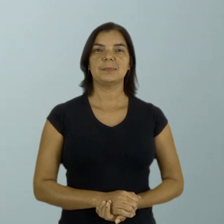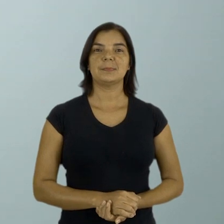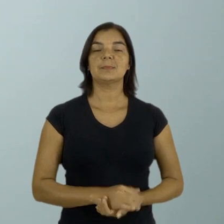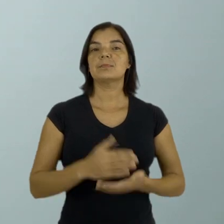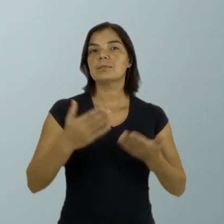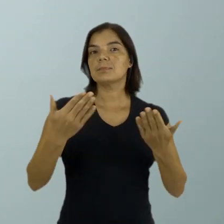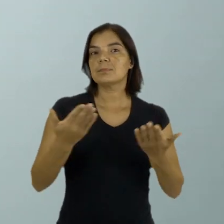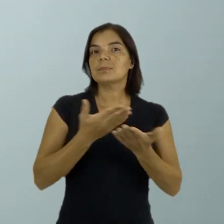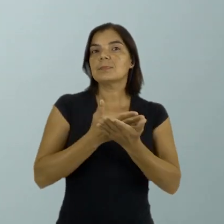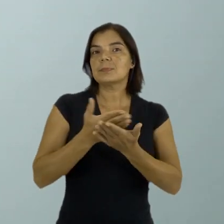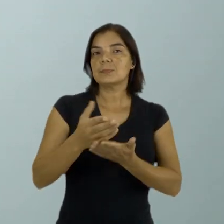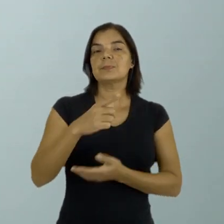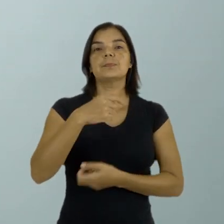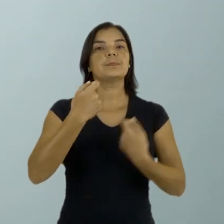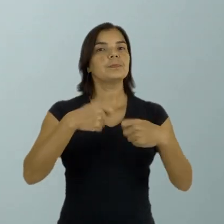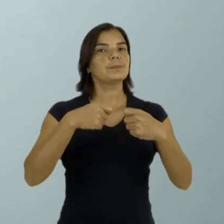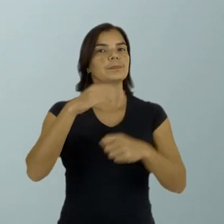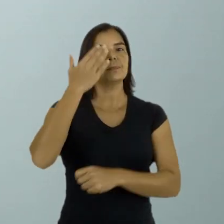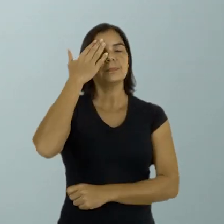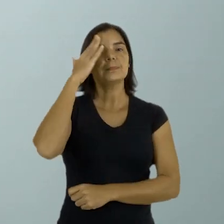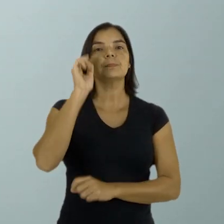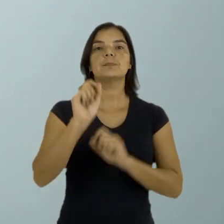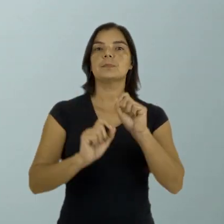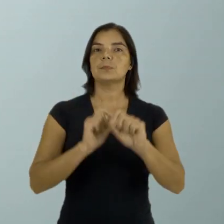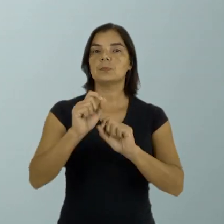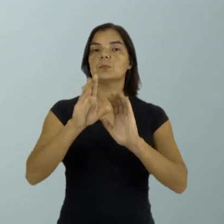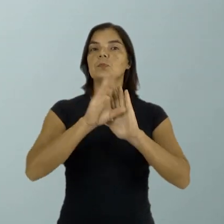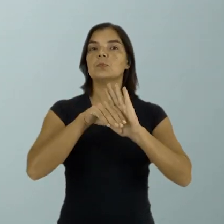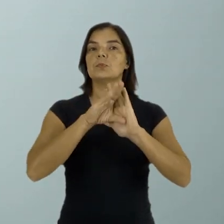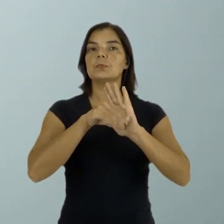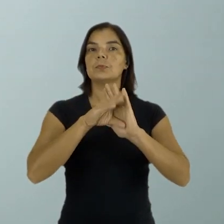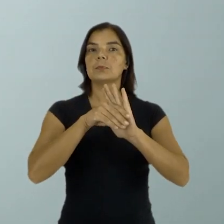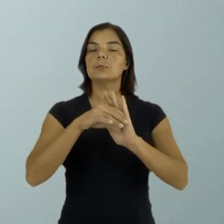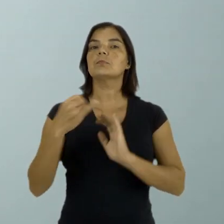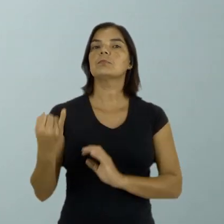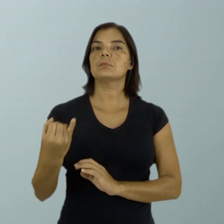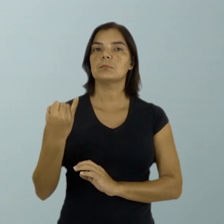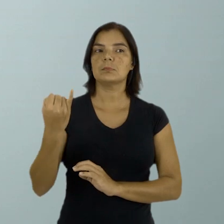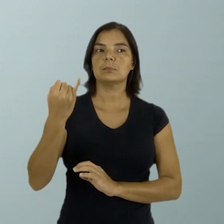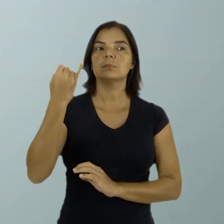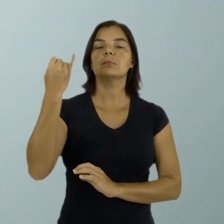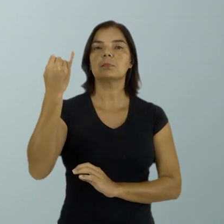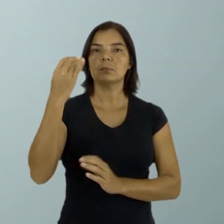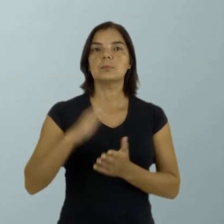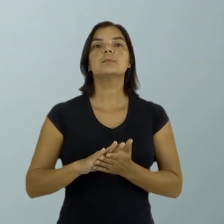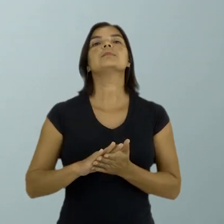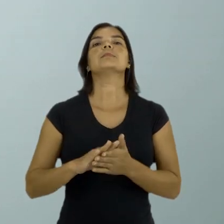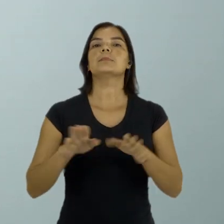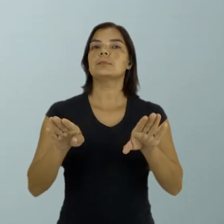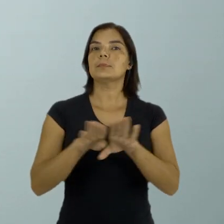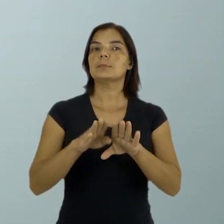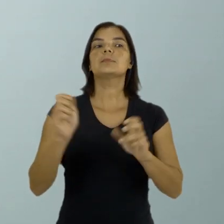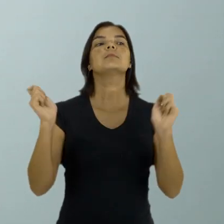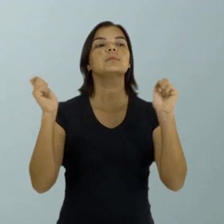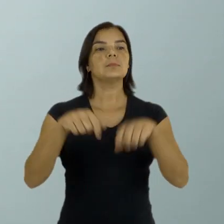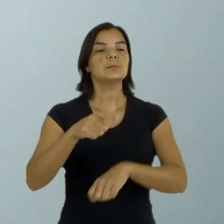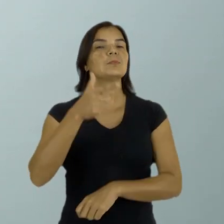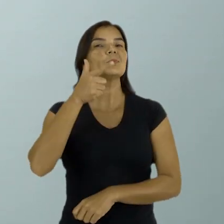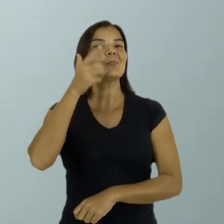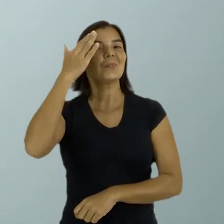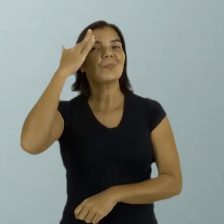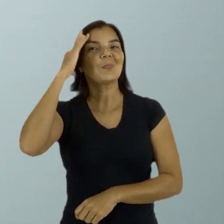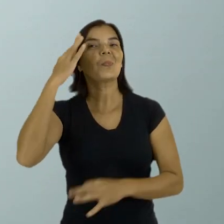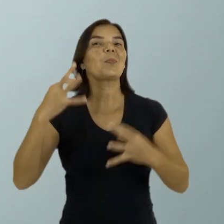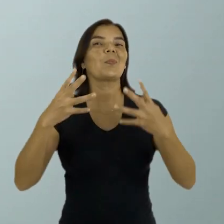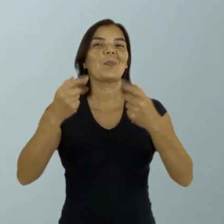Para começar, nós temos que entender que esses conceitos eles são extremamente importantes, eles são fundamentais para que a gente compreenda